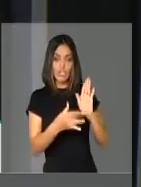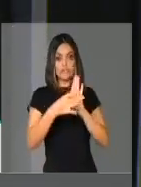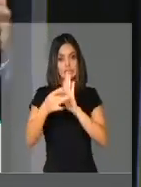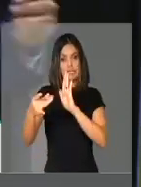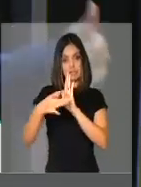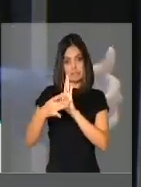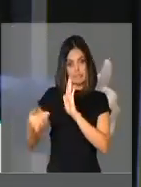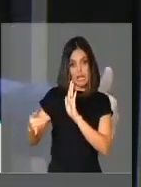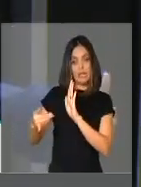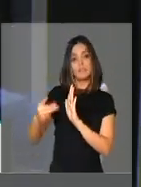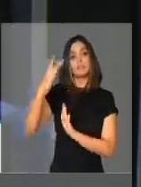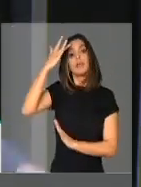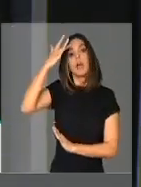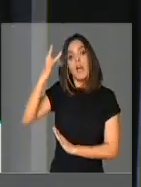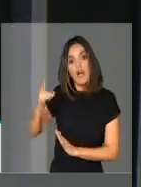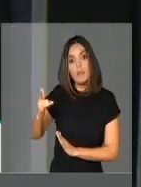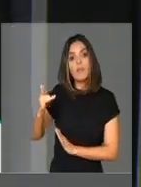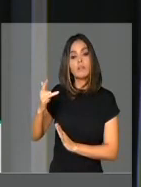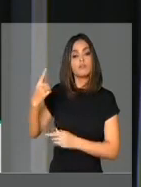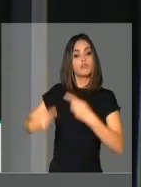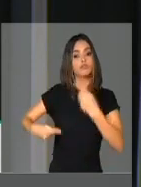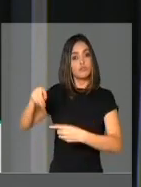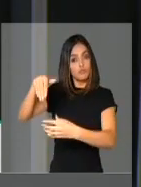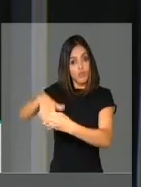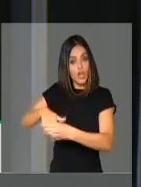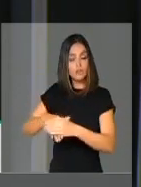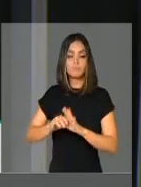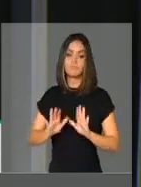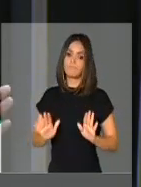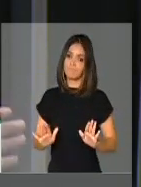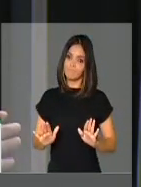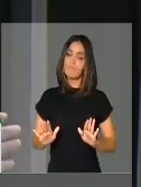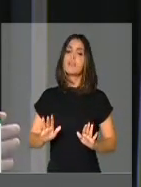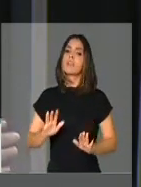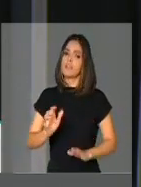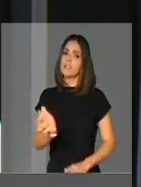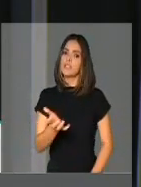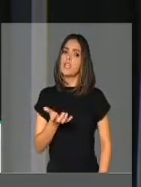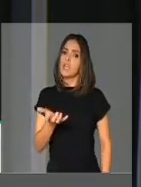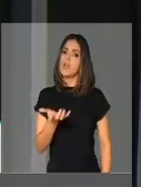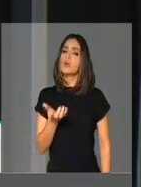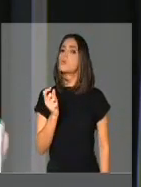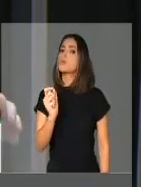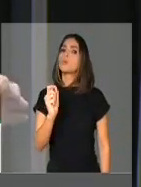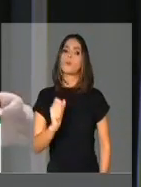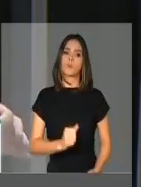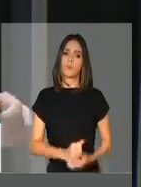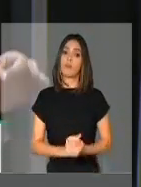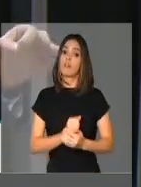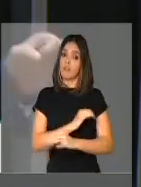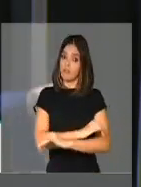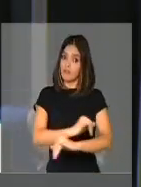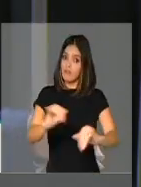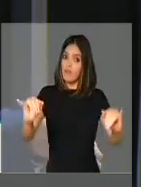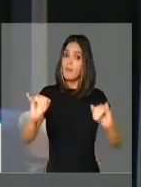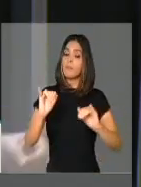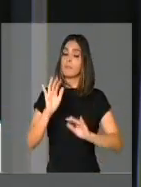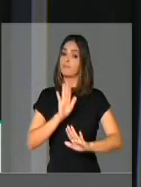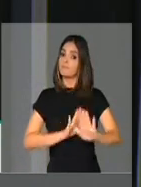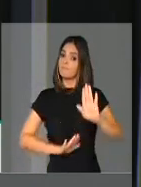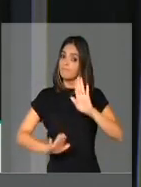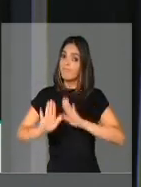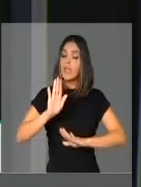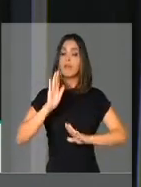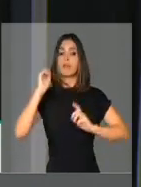destaques para o dia de amanhã. Mas eu queria, presidente, ainda assim, ressaltar essa